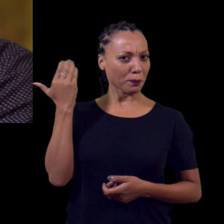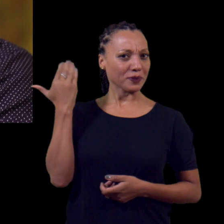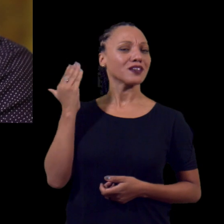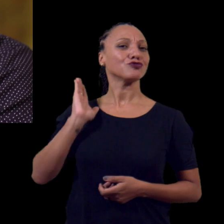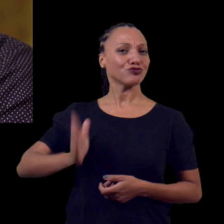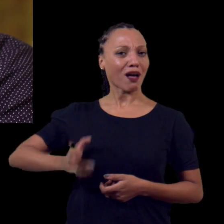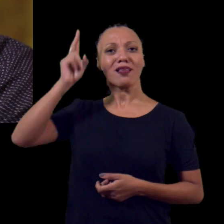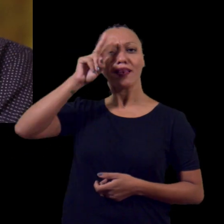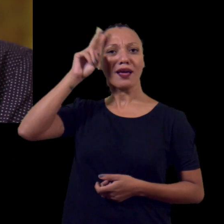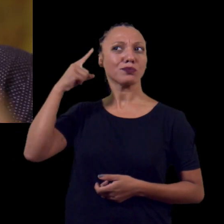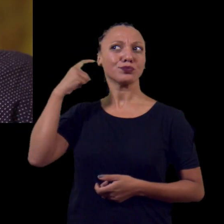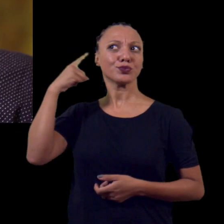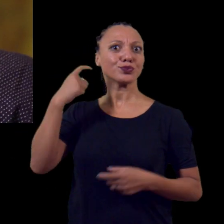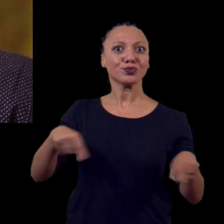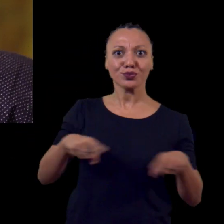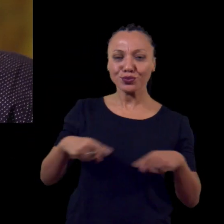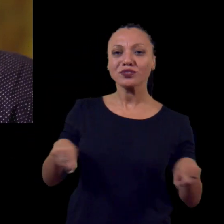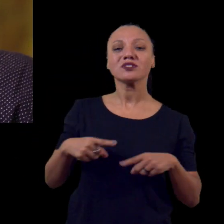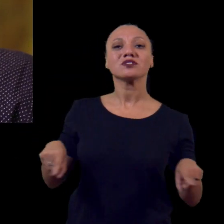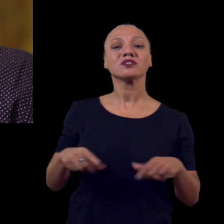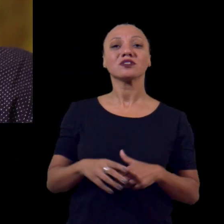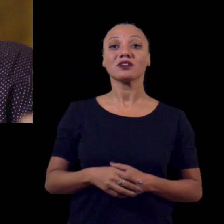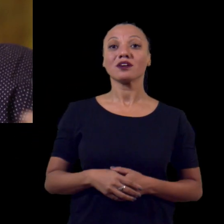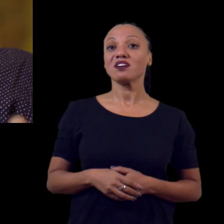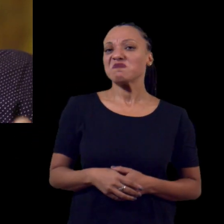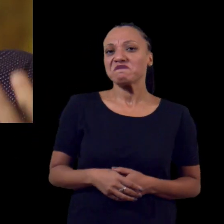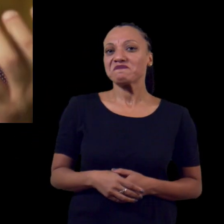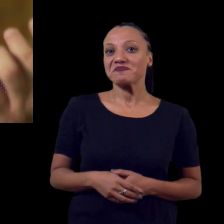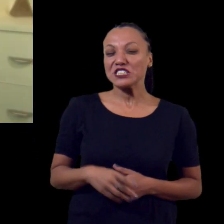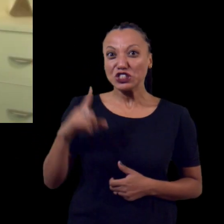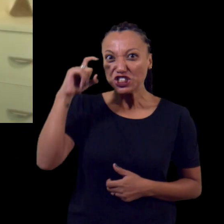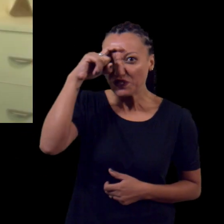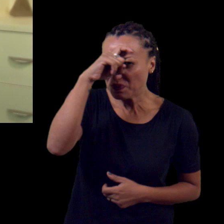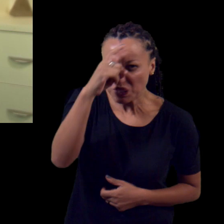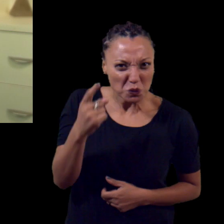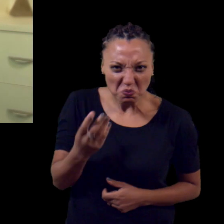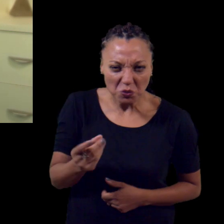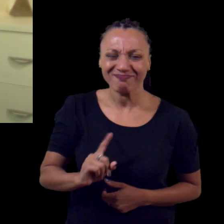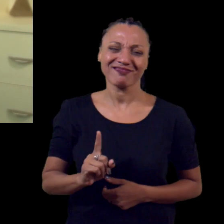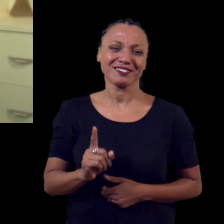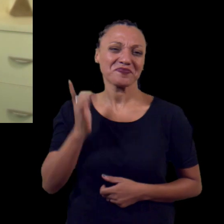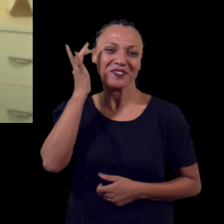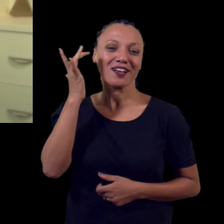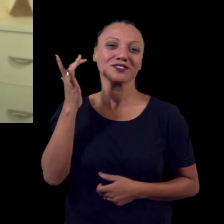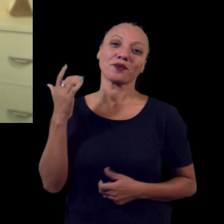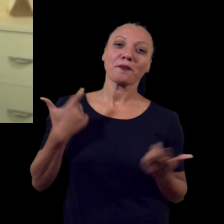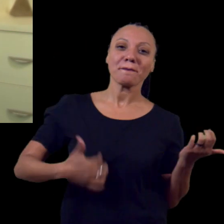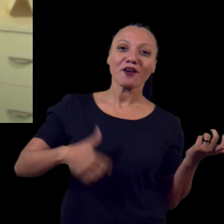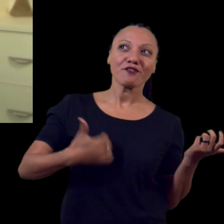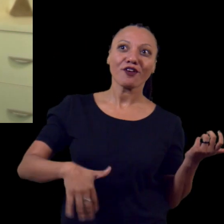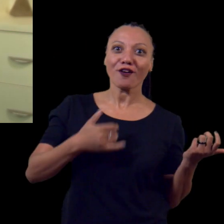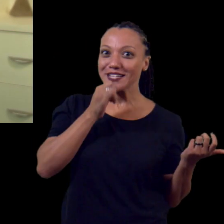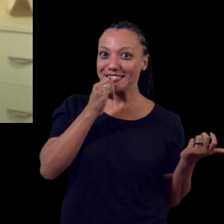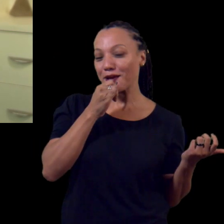enorme, não foi tão difícil quanto eu esperava. Eu pegava o violão, fazia uma nota, sol, que eu já tinha o som dessa